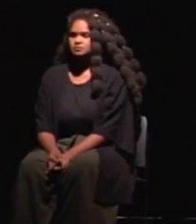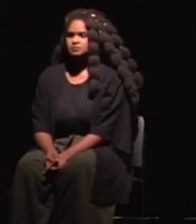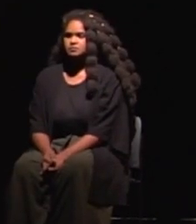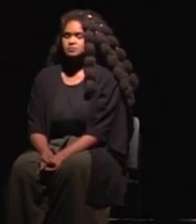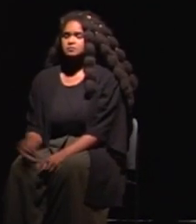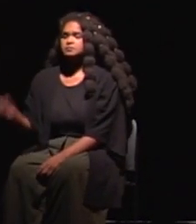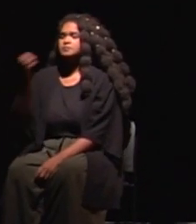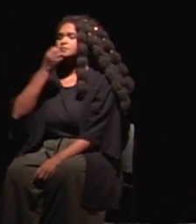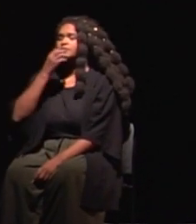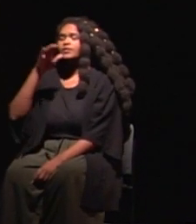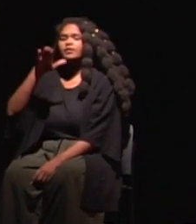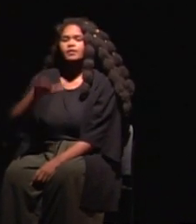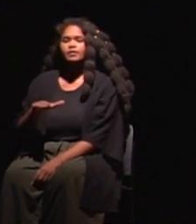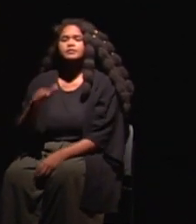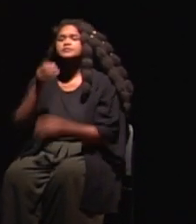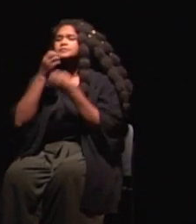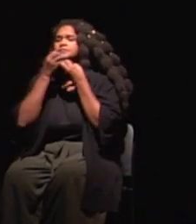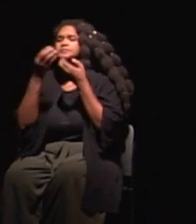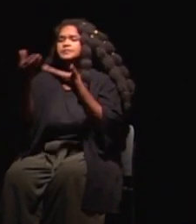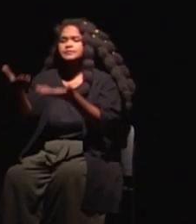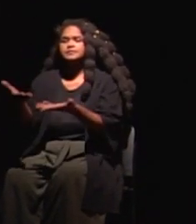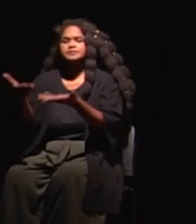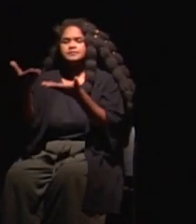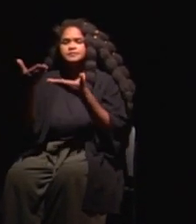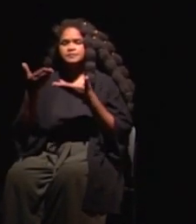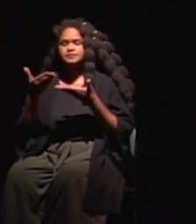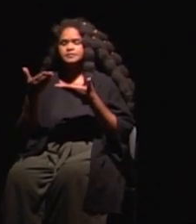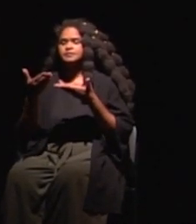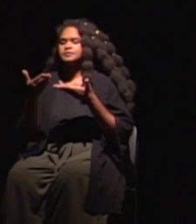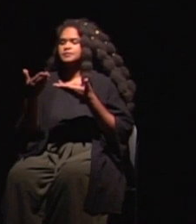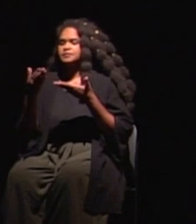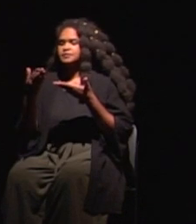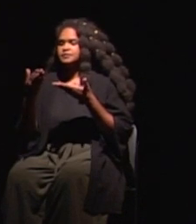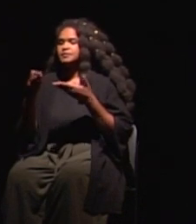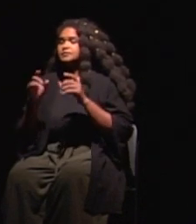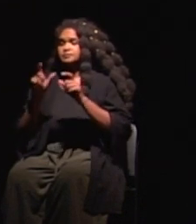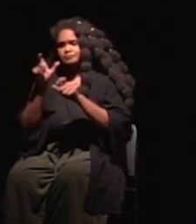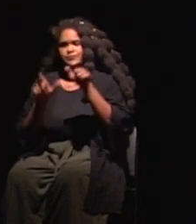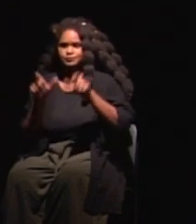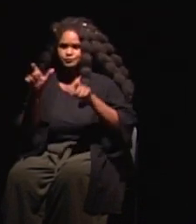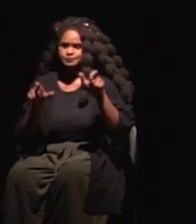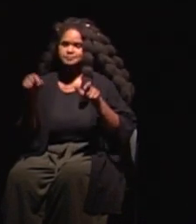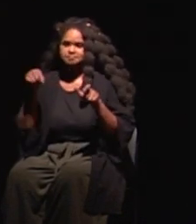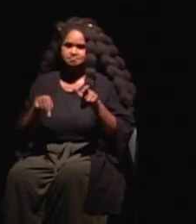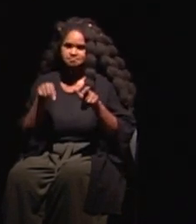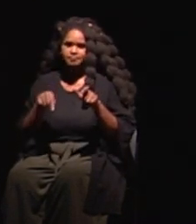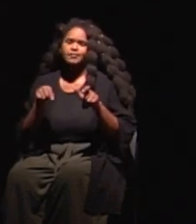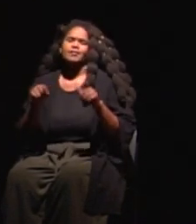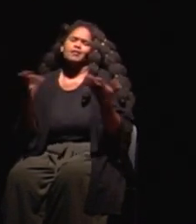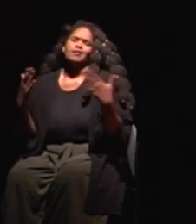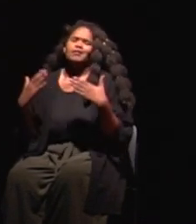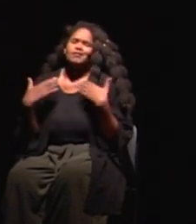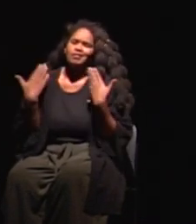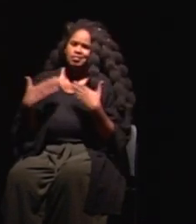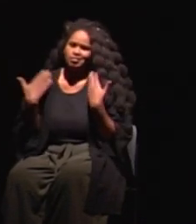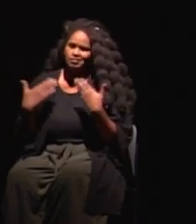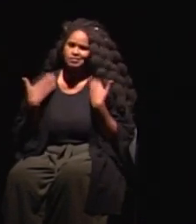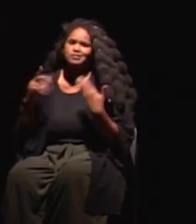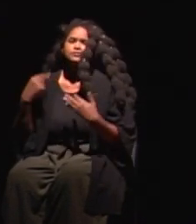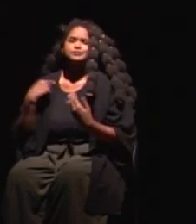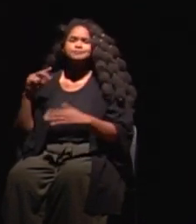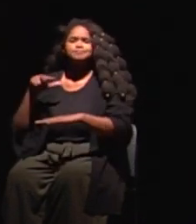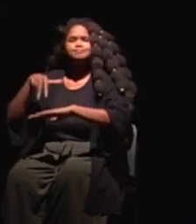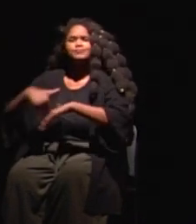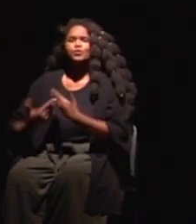Muito boa tarde, bem-vindas e bem-vindos ao Instituto Moreira Salles. É uma grande alegria estarmos